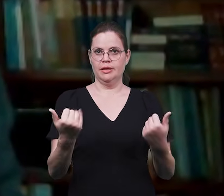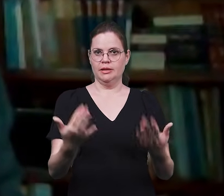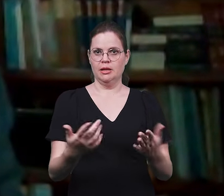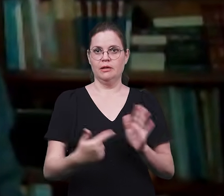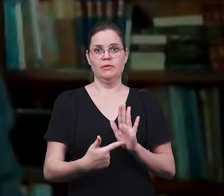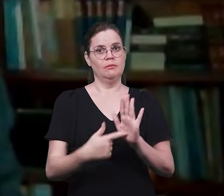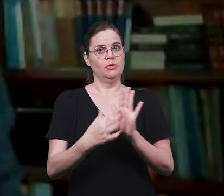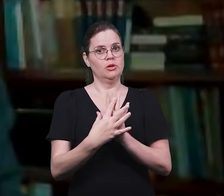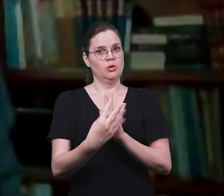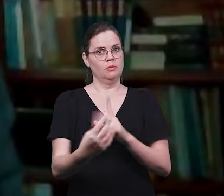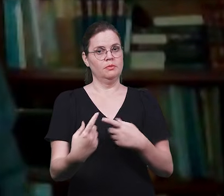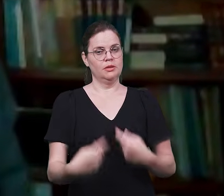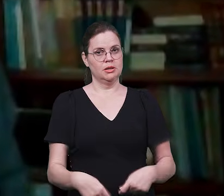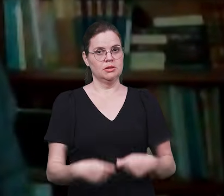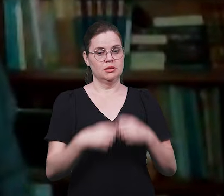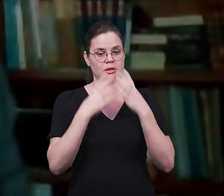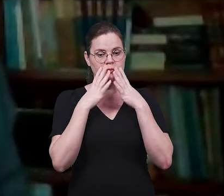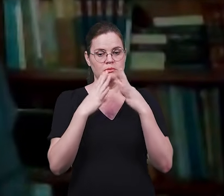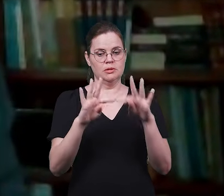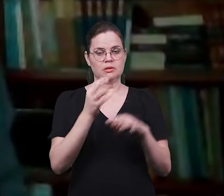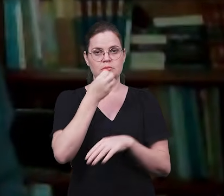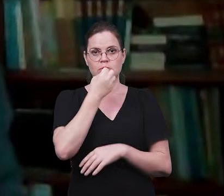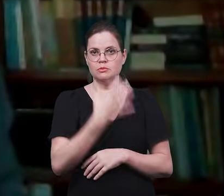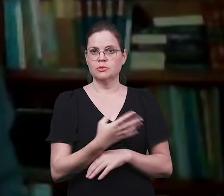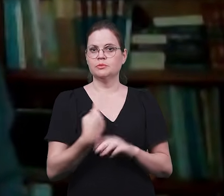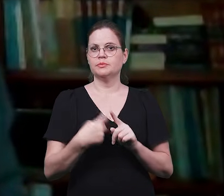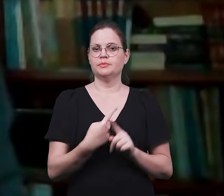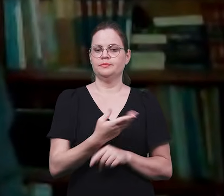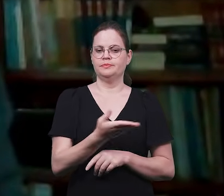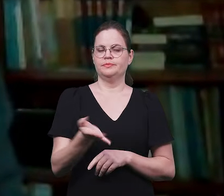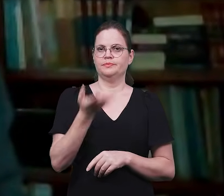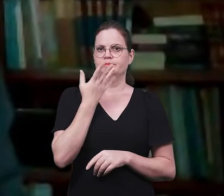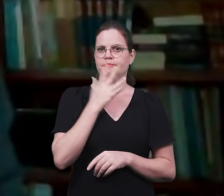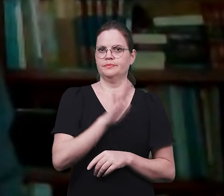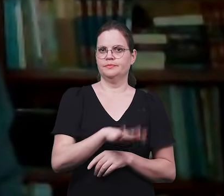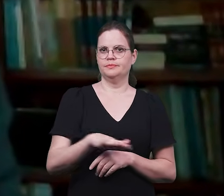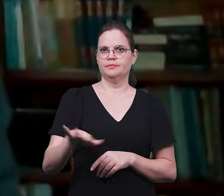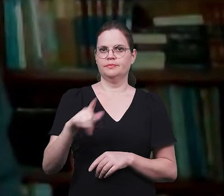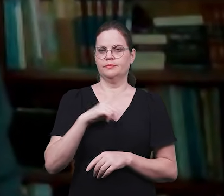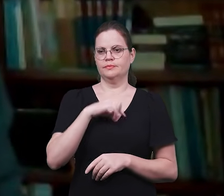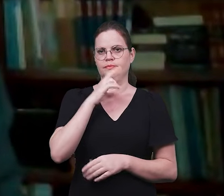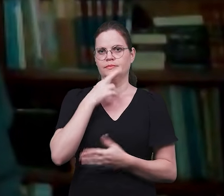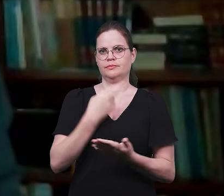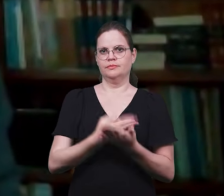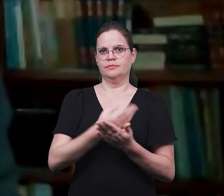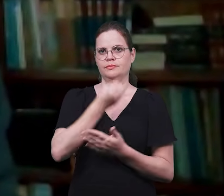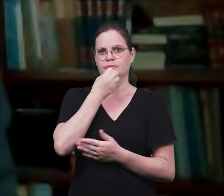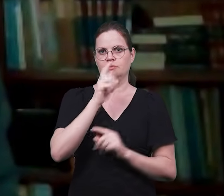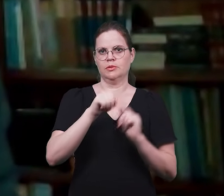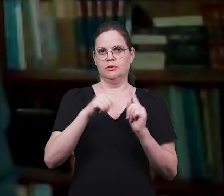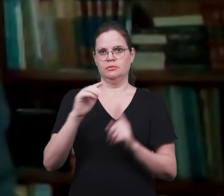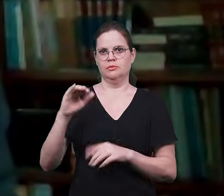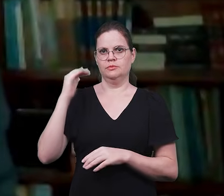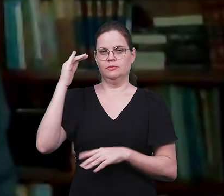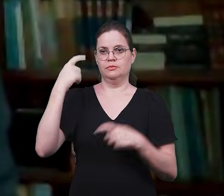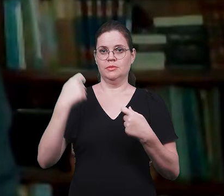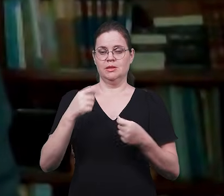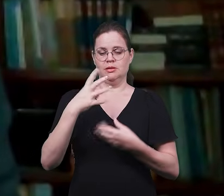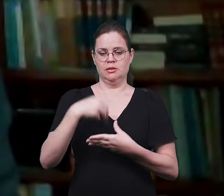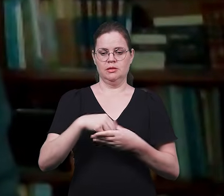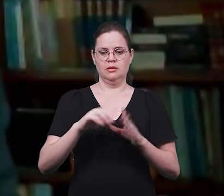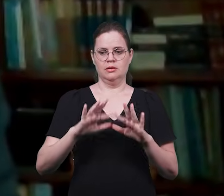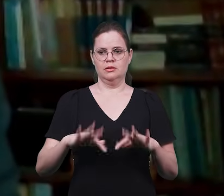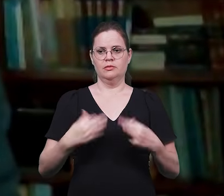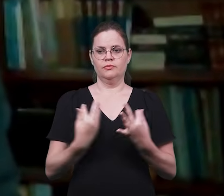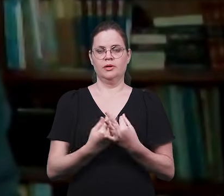o ensino. Então, para que o ensino na vida da criança possa surtir efeito,